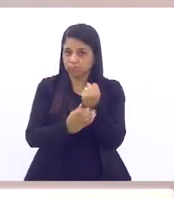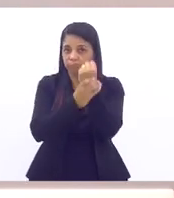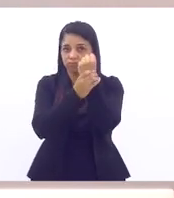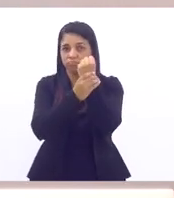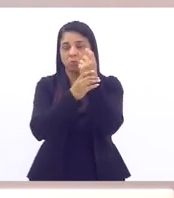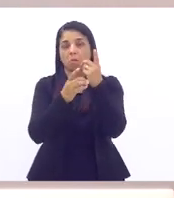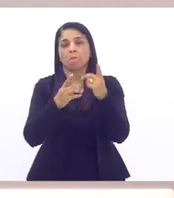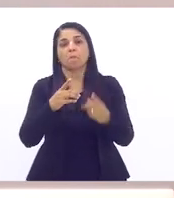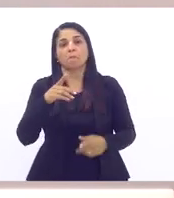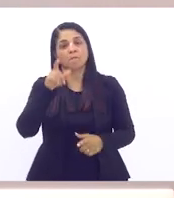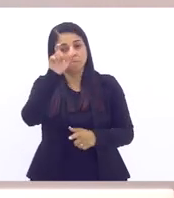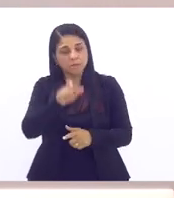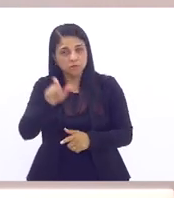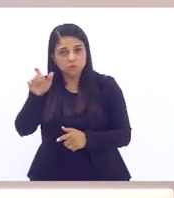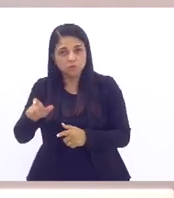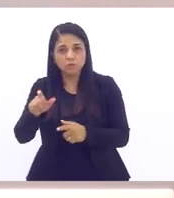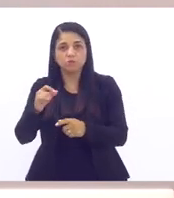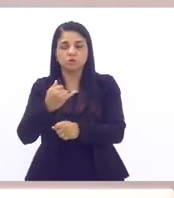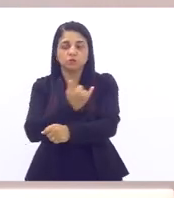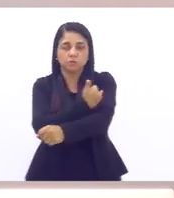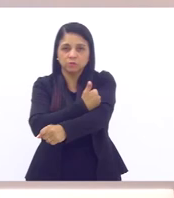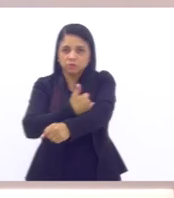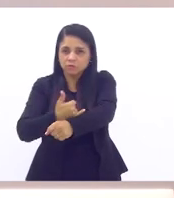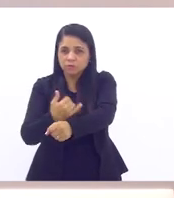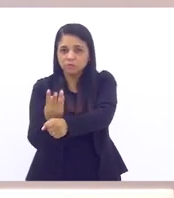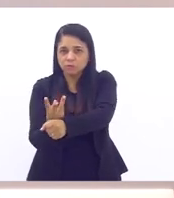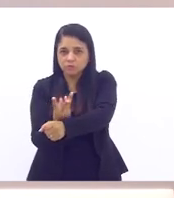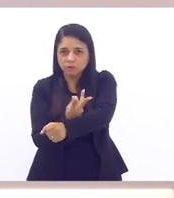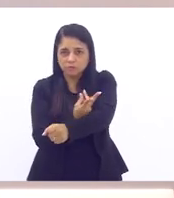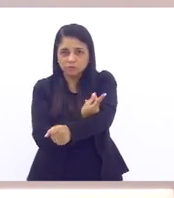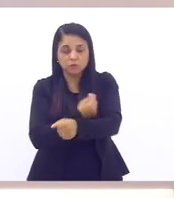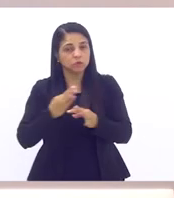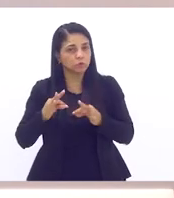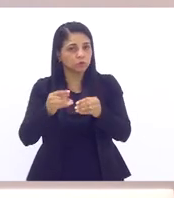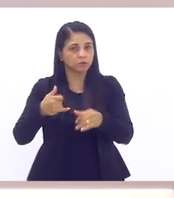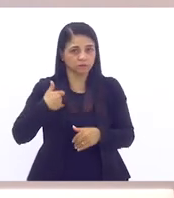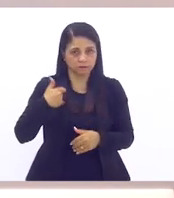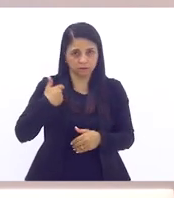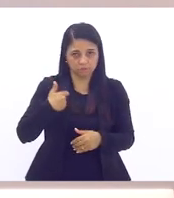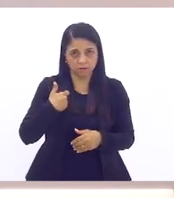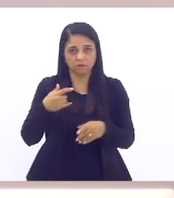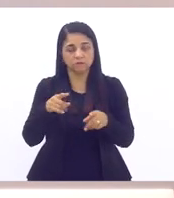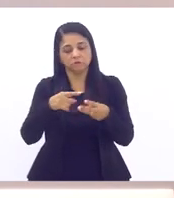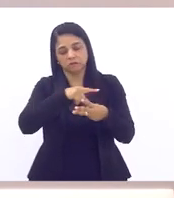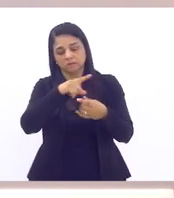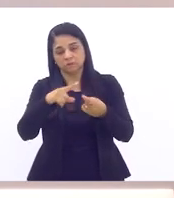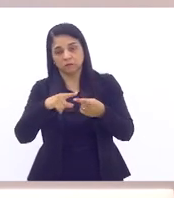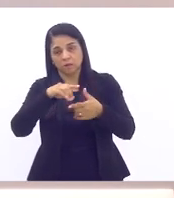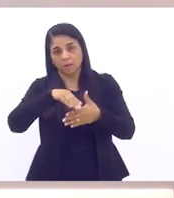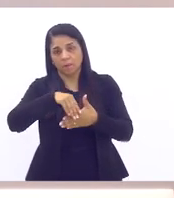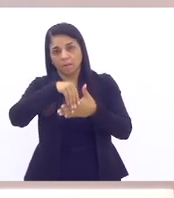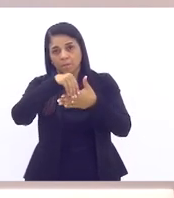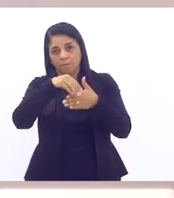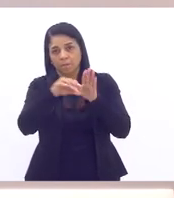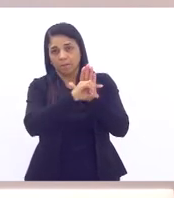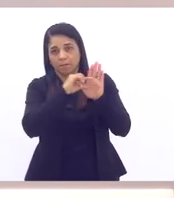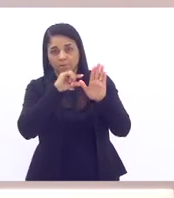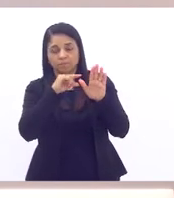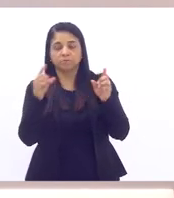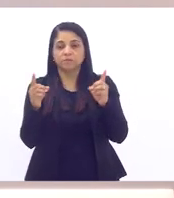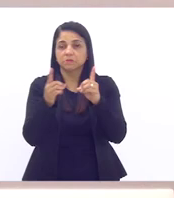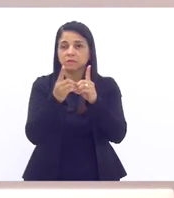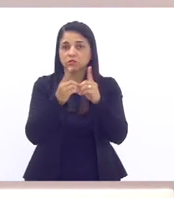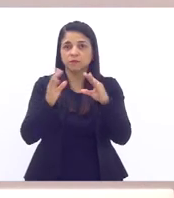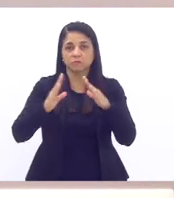a pacientes com epidermólise bolhosa de todas as idades parágrafo terceiro quando necessário os atendimentos devem ser realizados no domicílio do